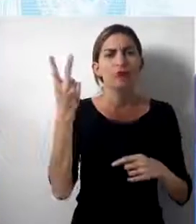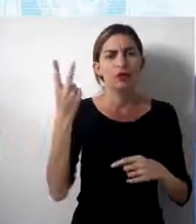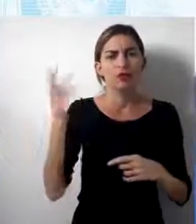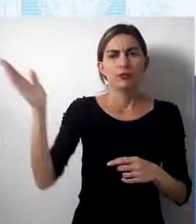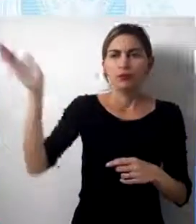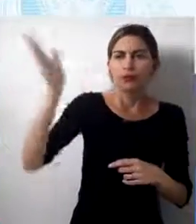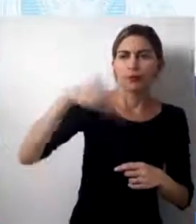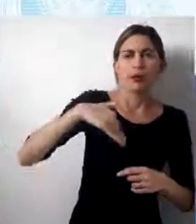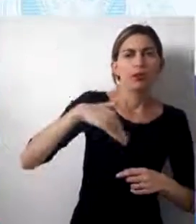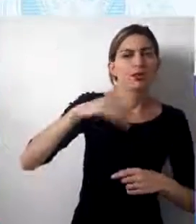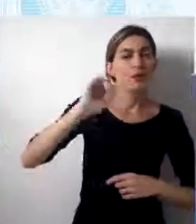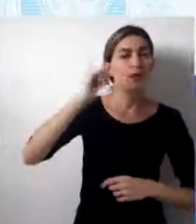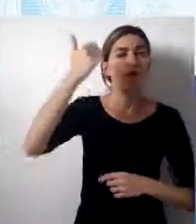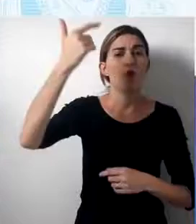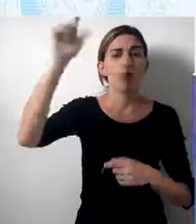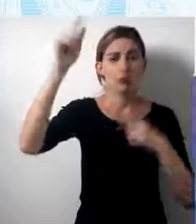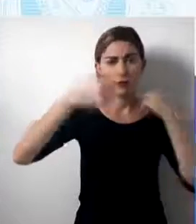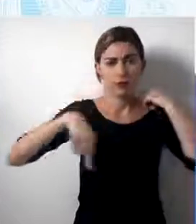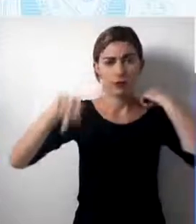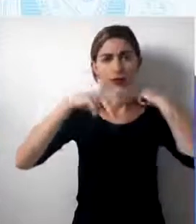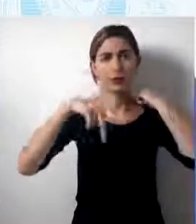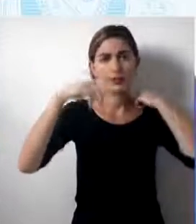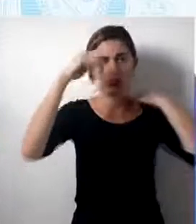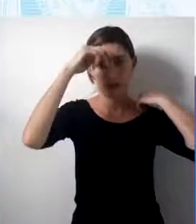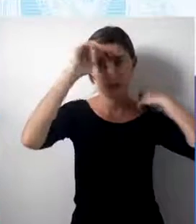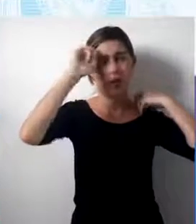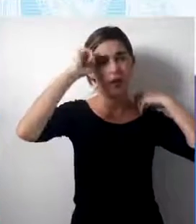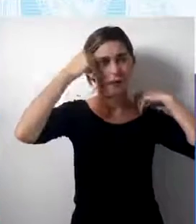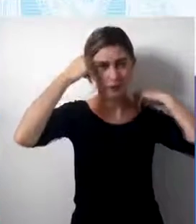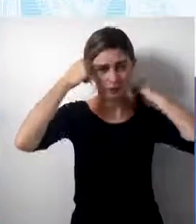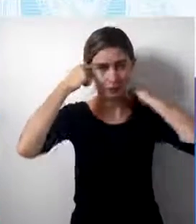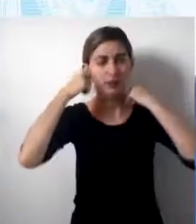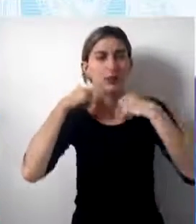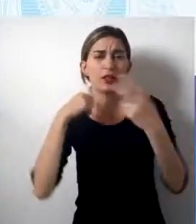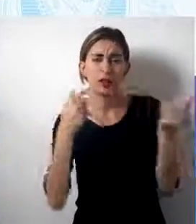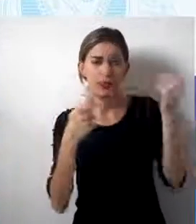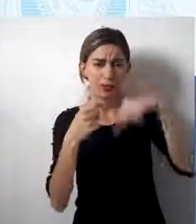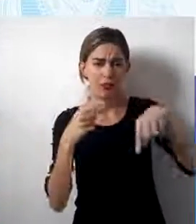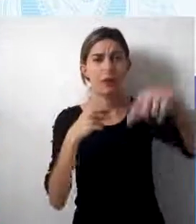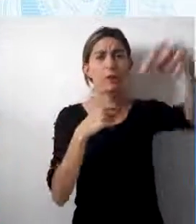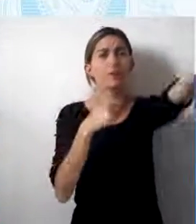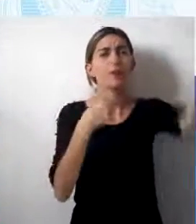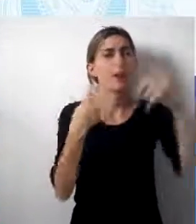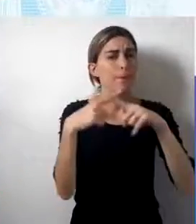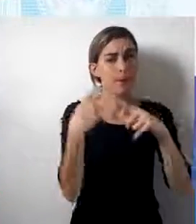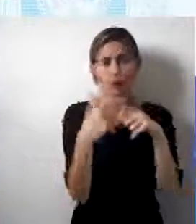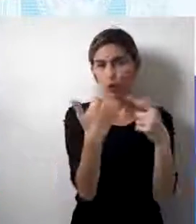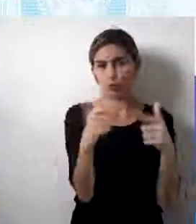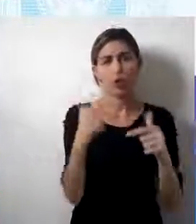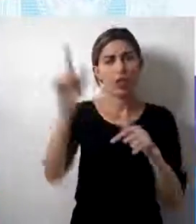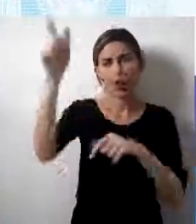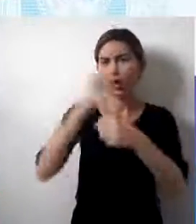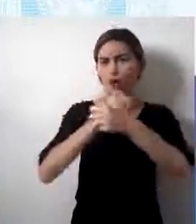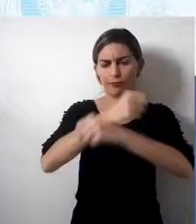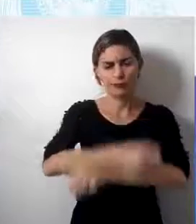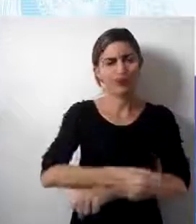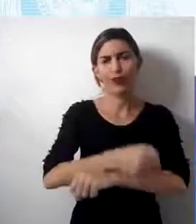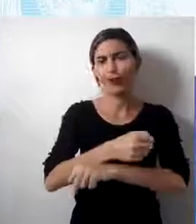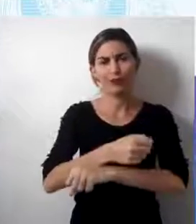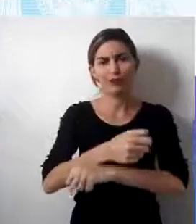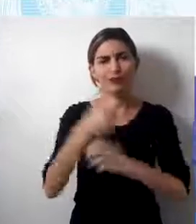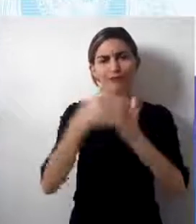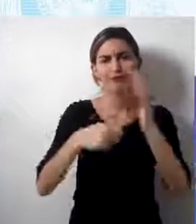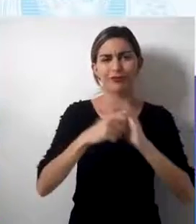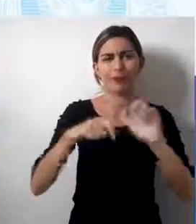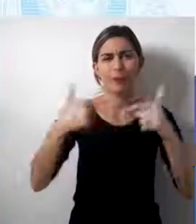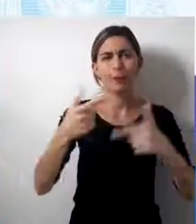vantajoso trazer a mão de obra africana vinda, porque não havia focos de resistência, além do